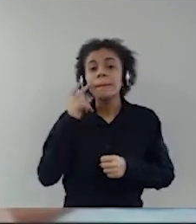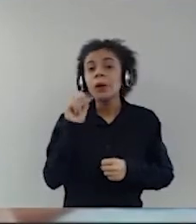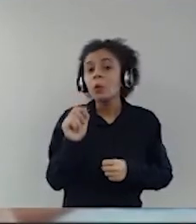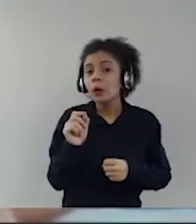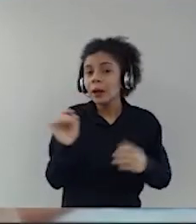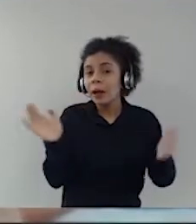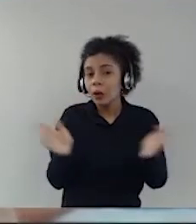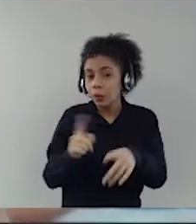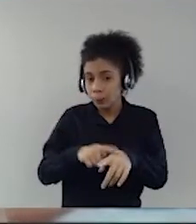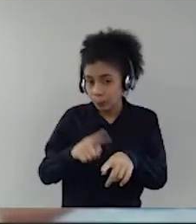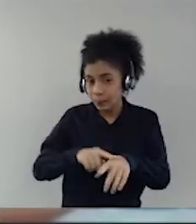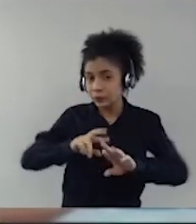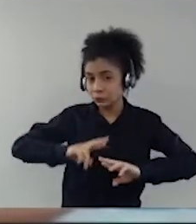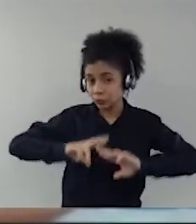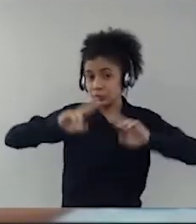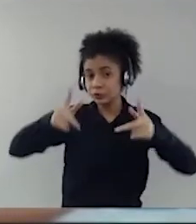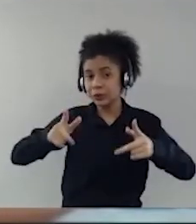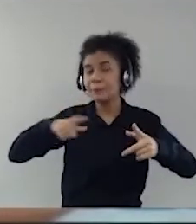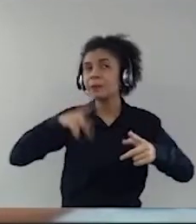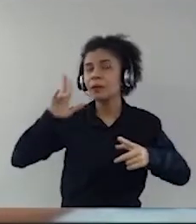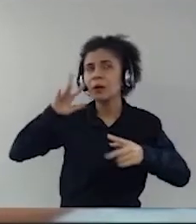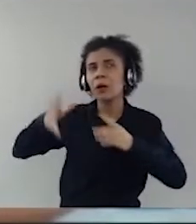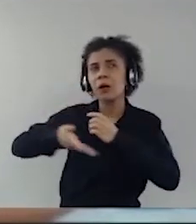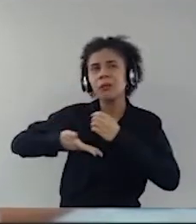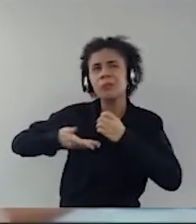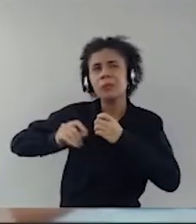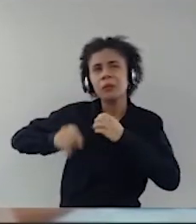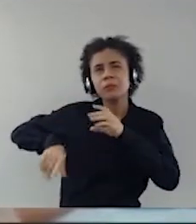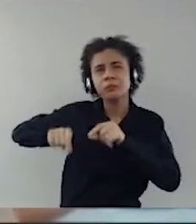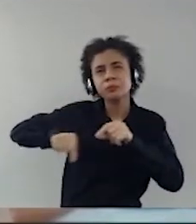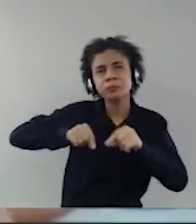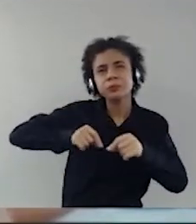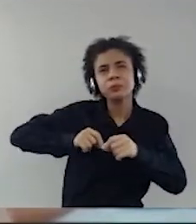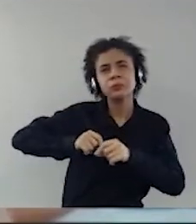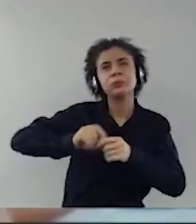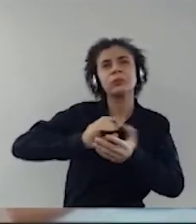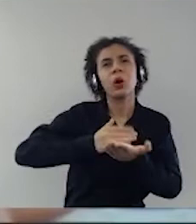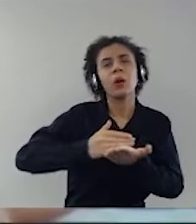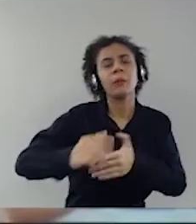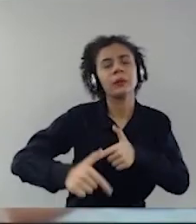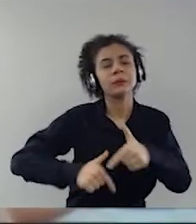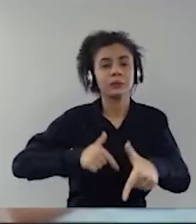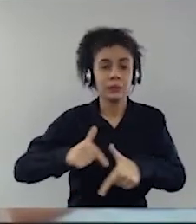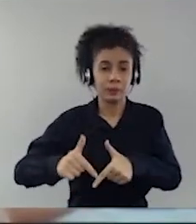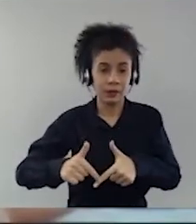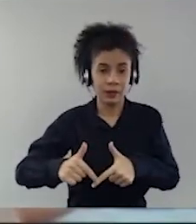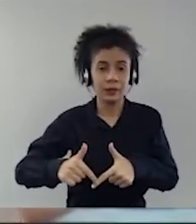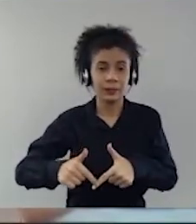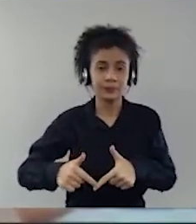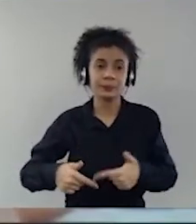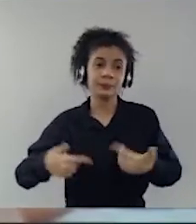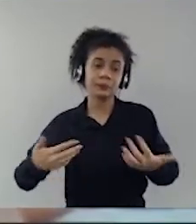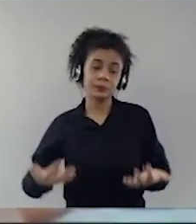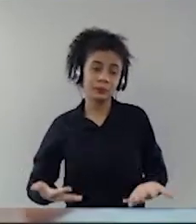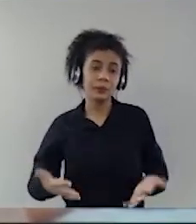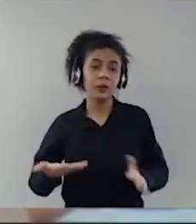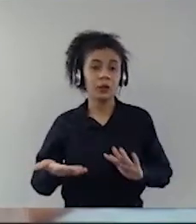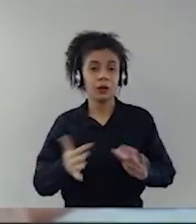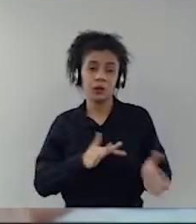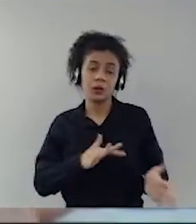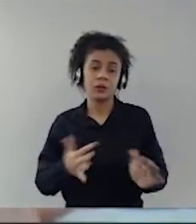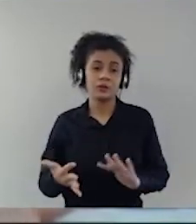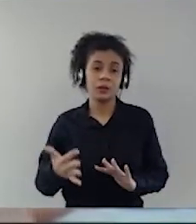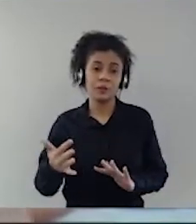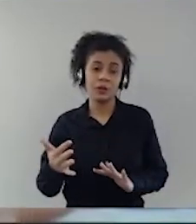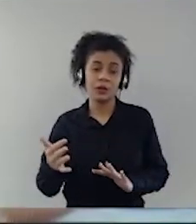momento excepcional, para trabalhar. Então, a primeira questão é essa, que talvez